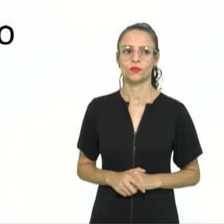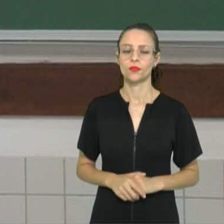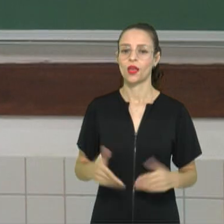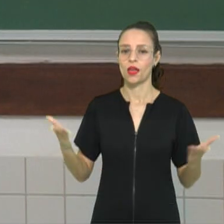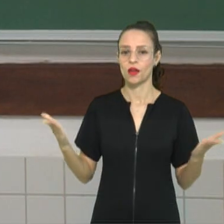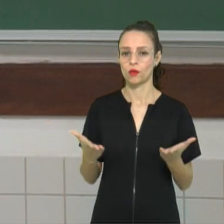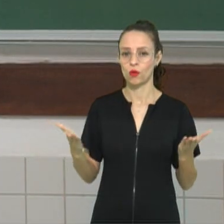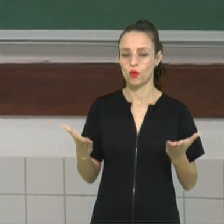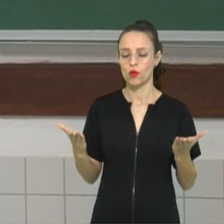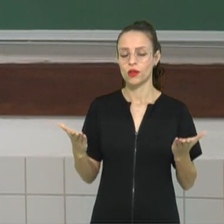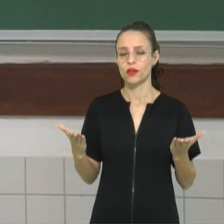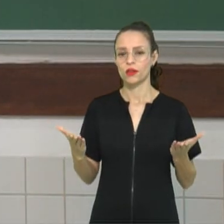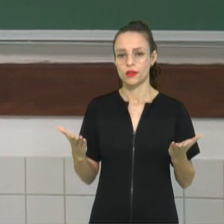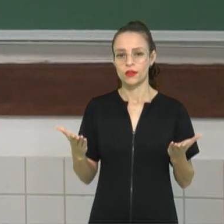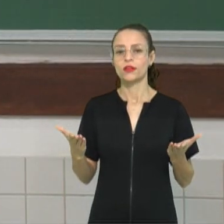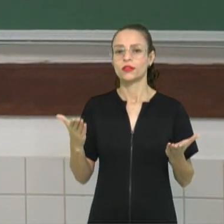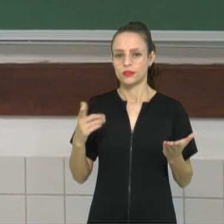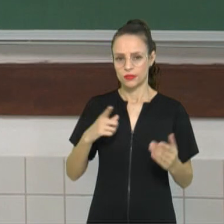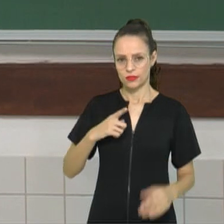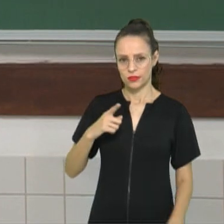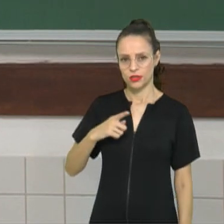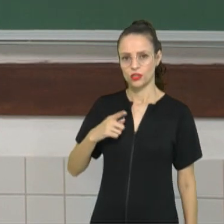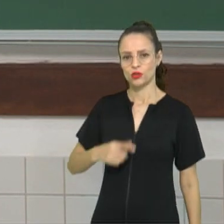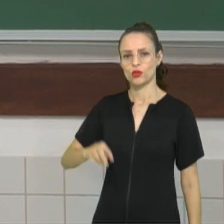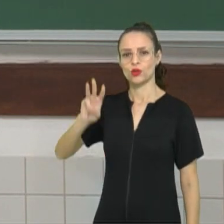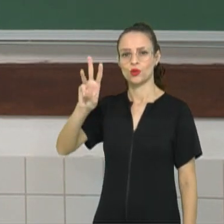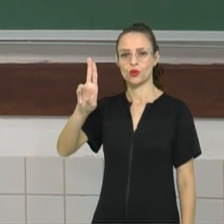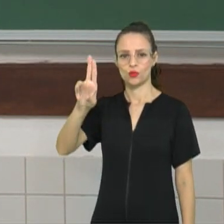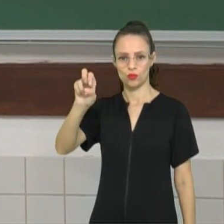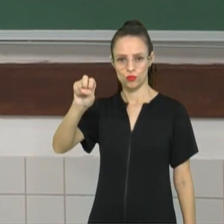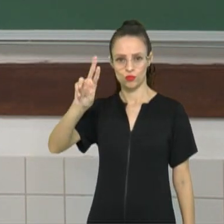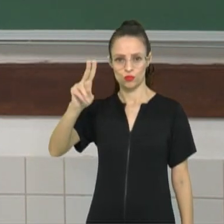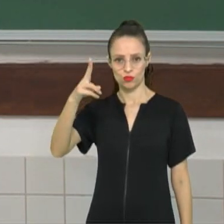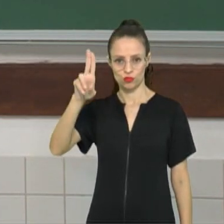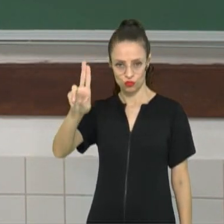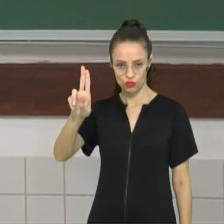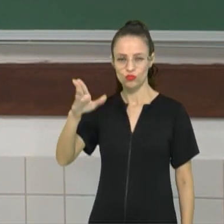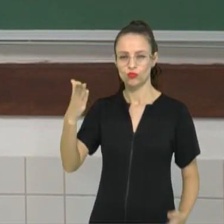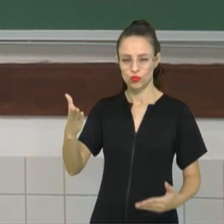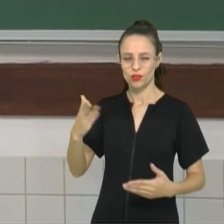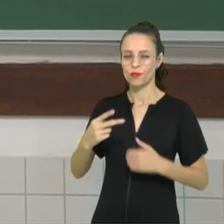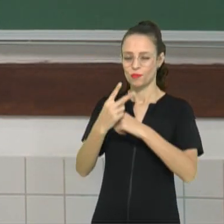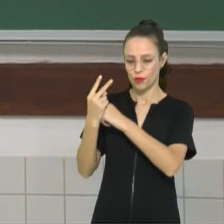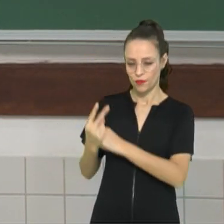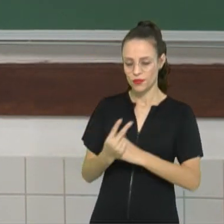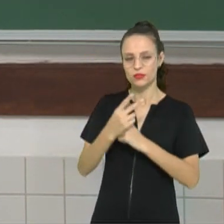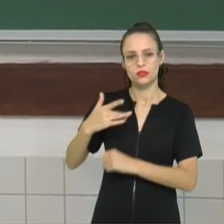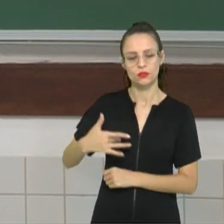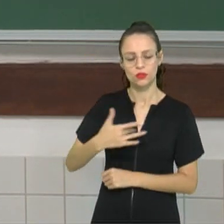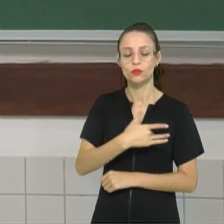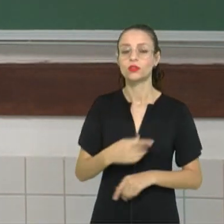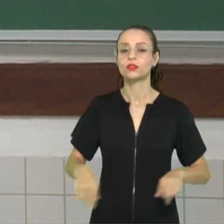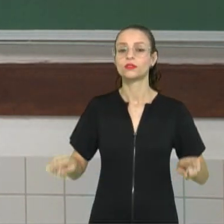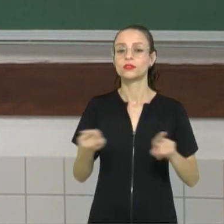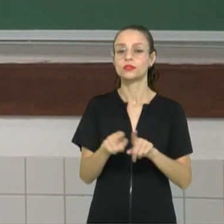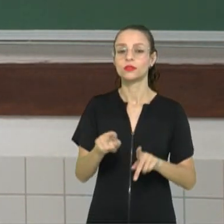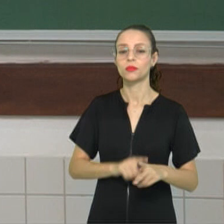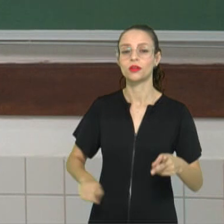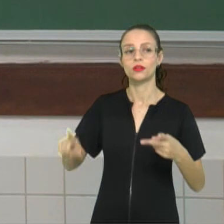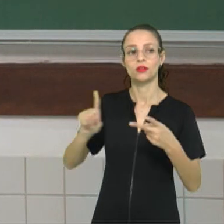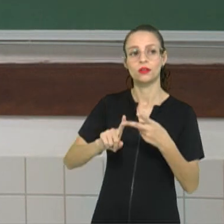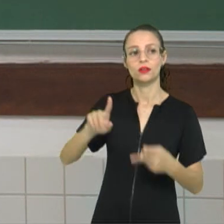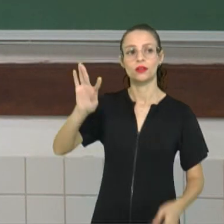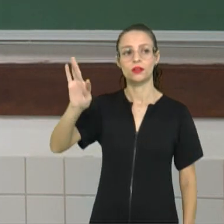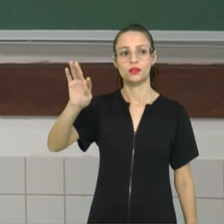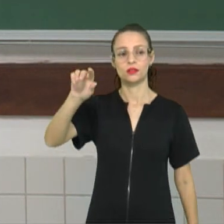Agora nós entramos aqui, além da parte do Wushu que nós falamos, né, a parte de prevenção à saúde, nós vamos falar sobre o Taolou,